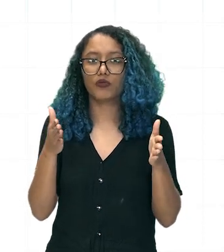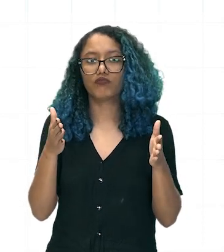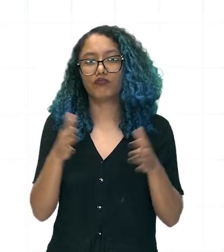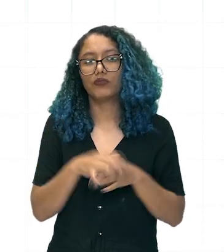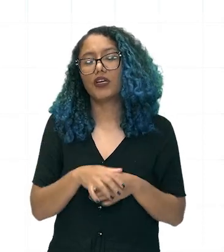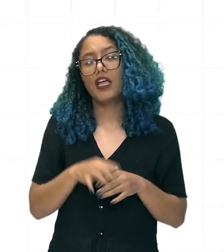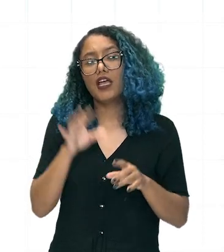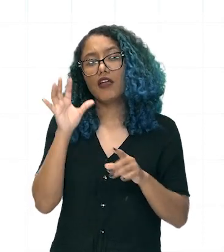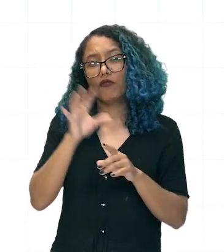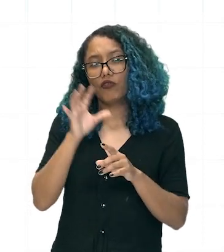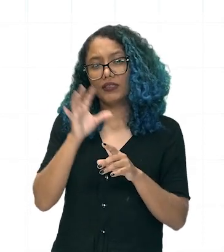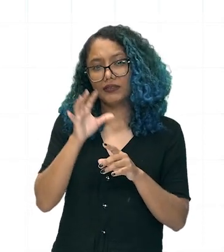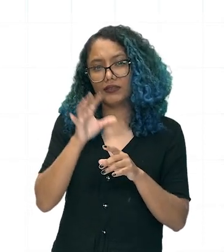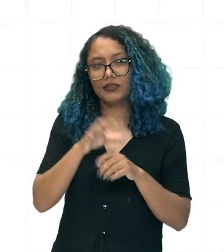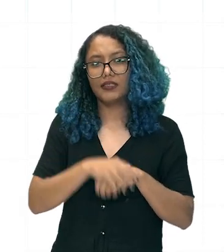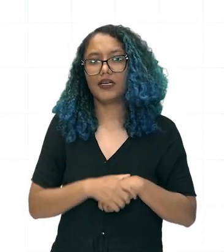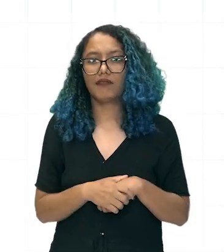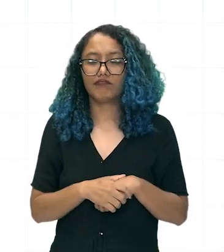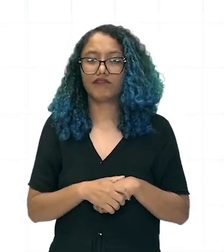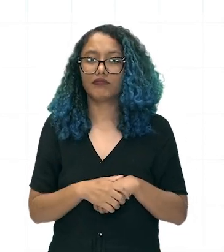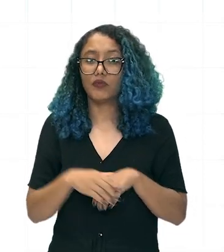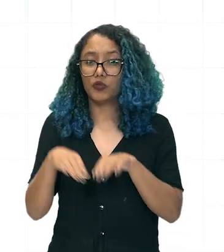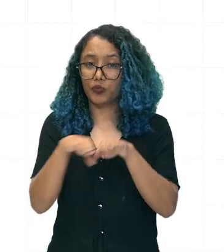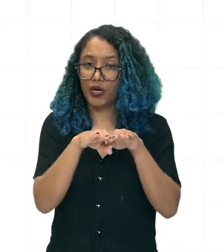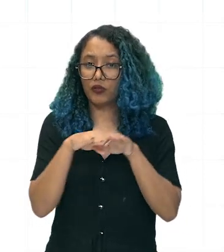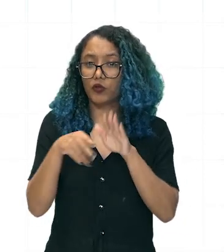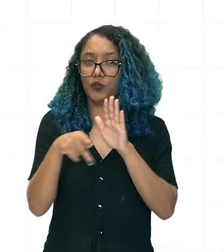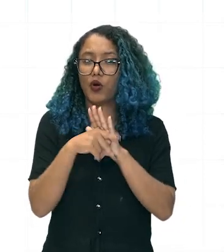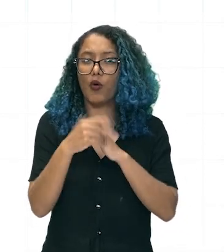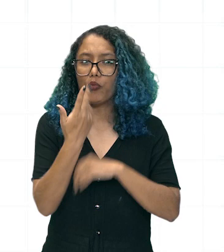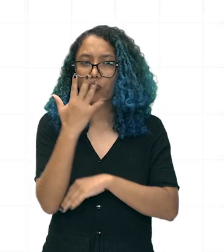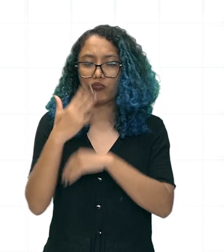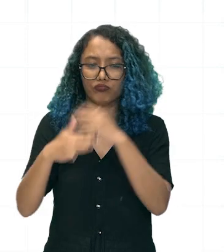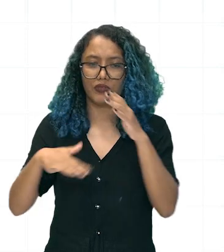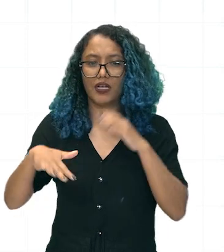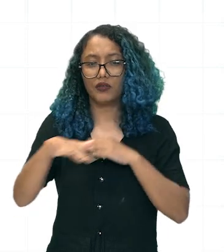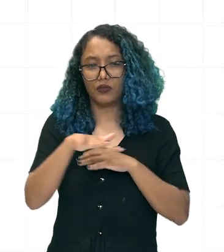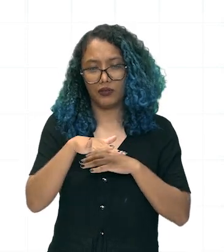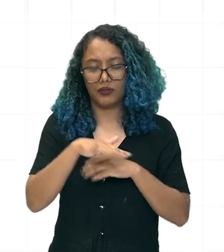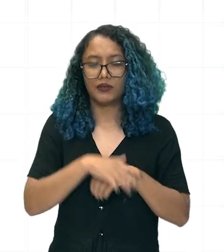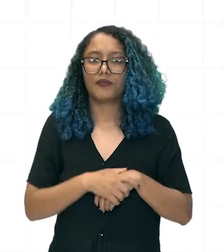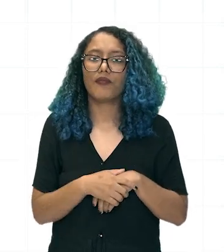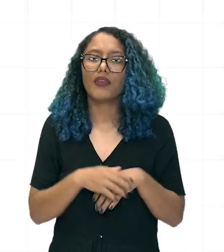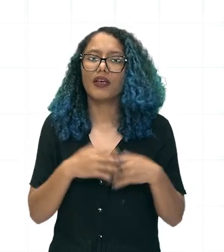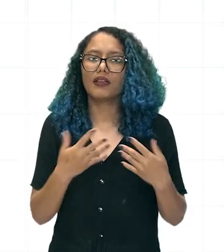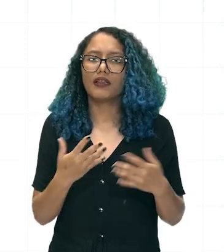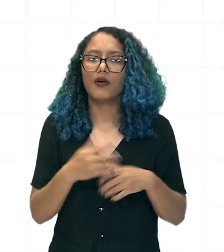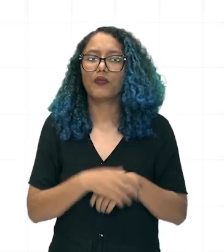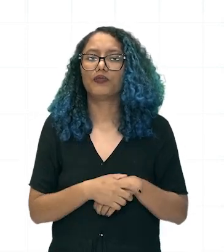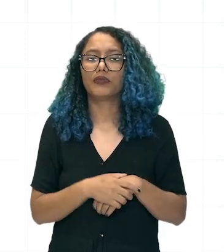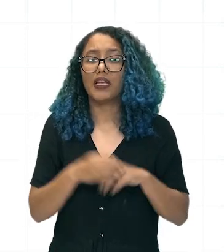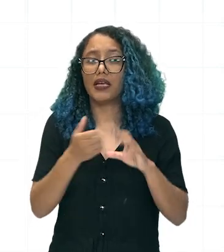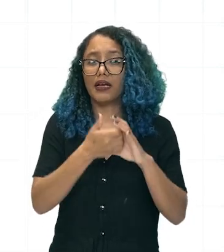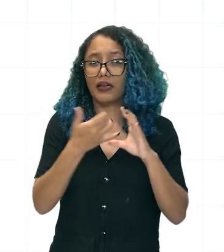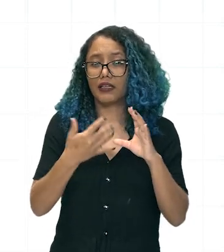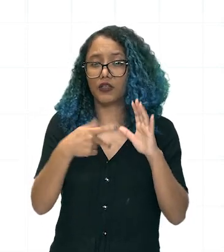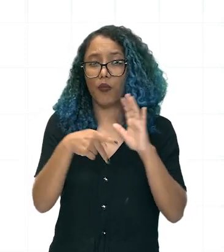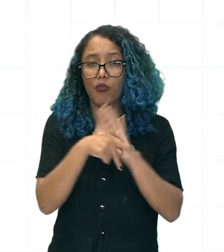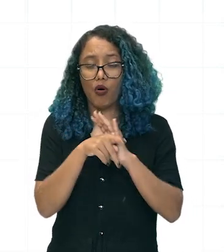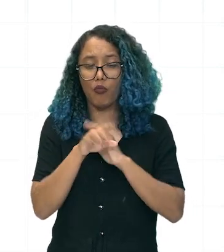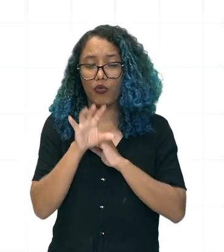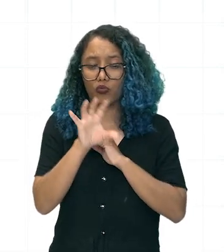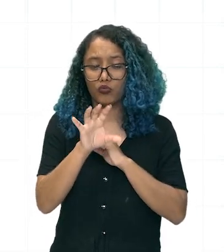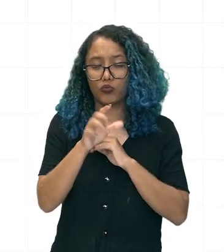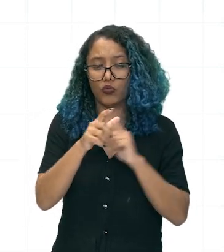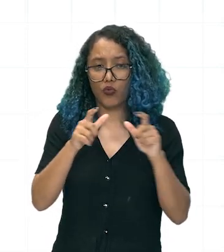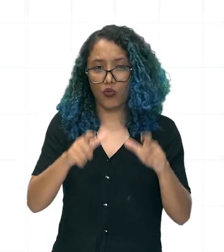né, na natureza. Então, essas alterações de longo prazo, eles são característicos de uma